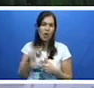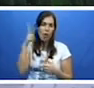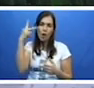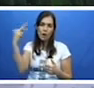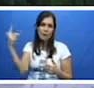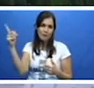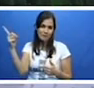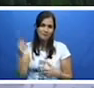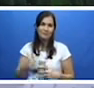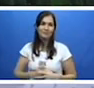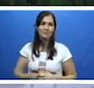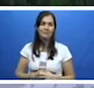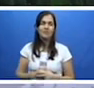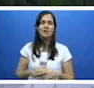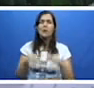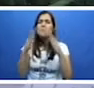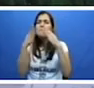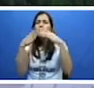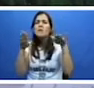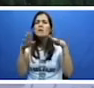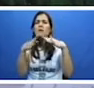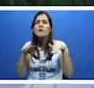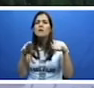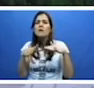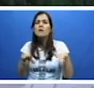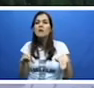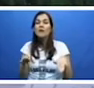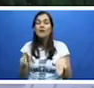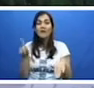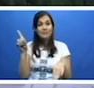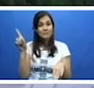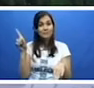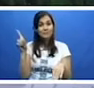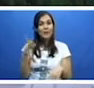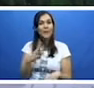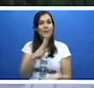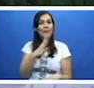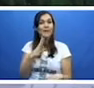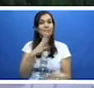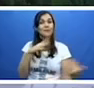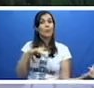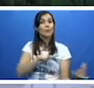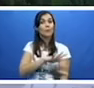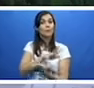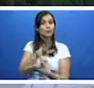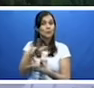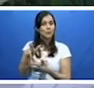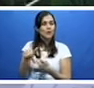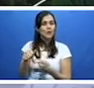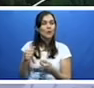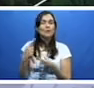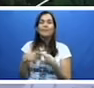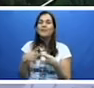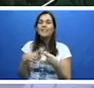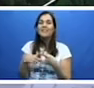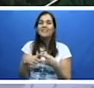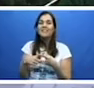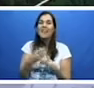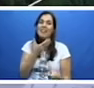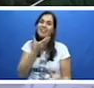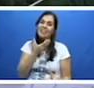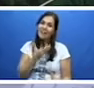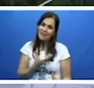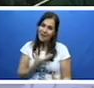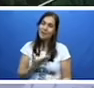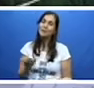e agora Pinheiros Talvez seja a mais conhecida também no mundo porque ela é uma árvore que representa o natal